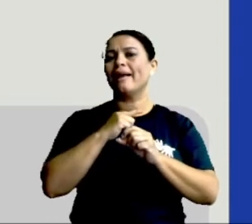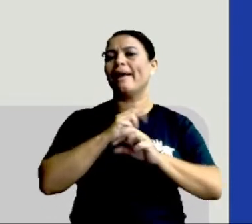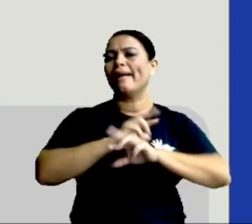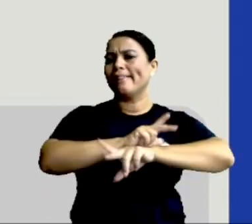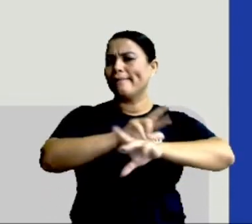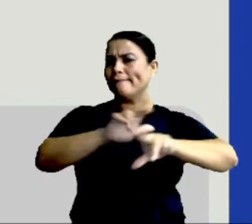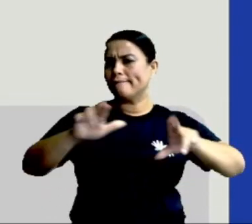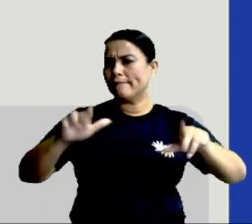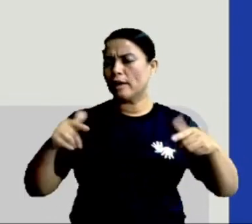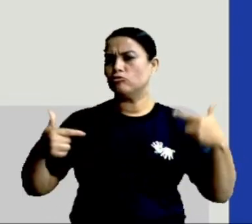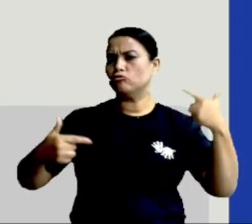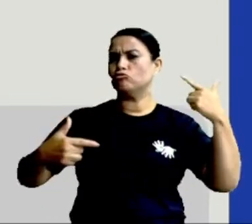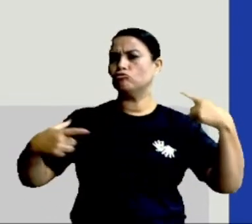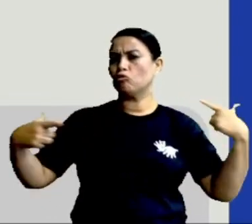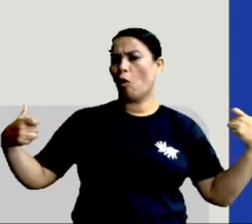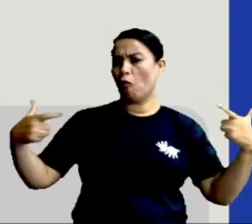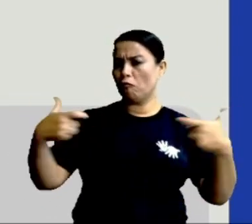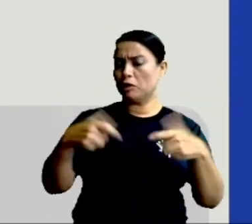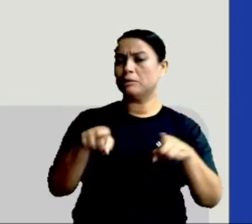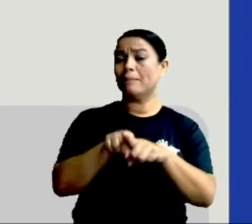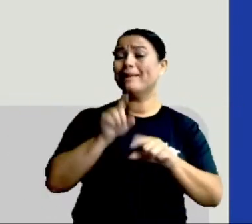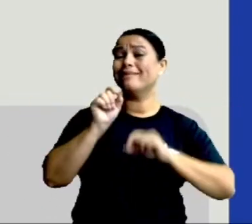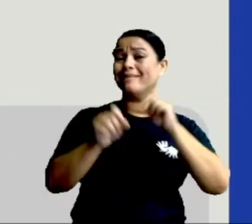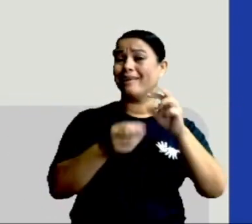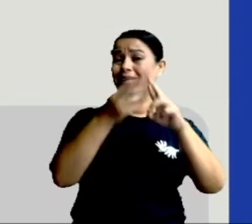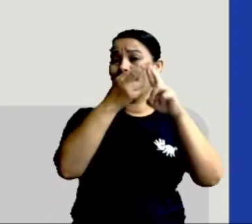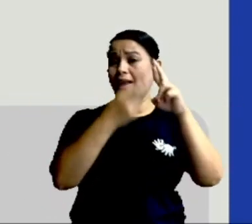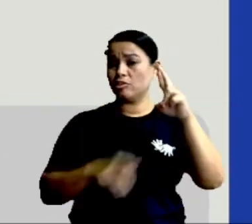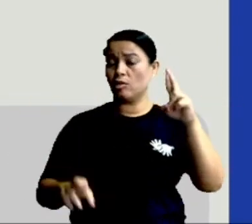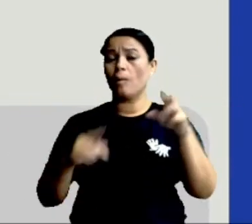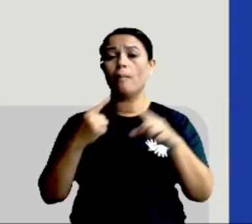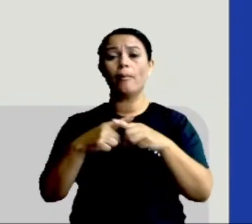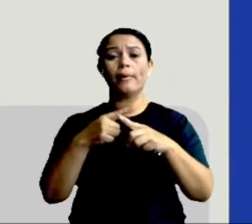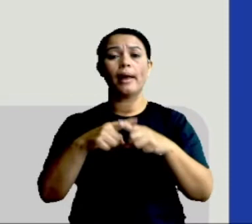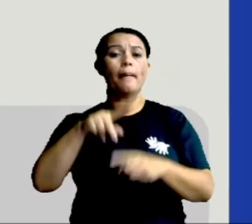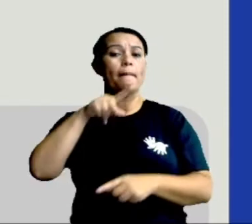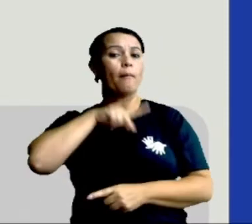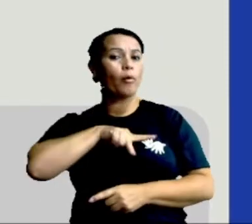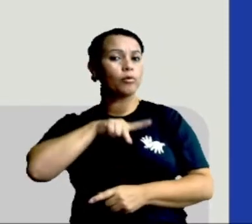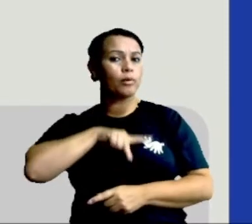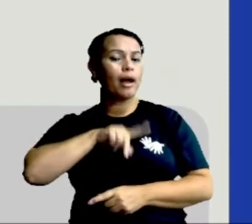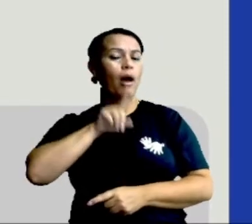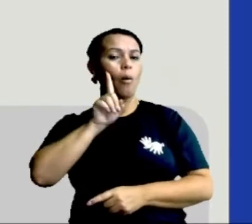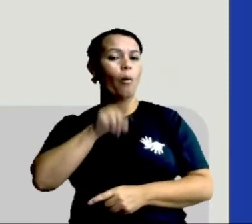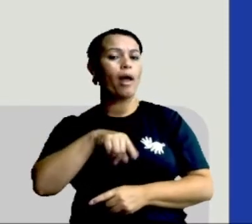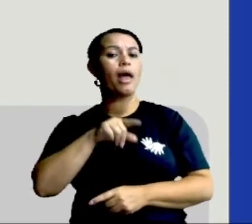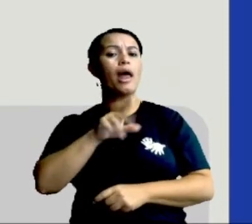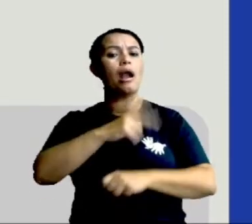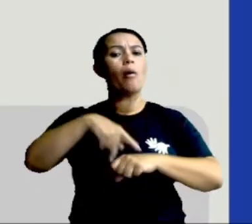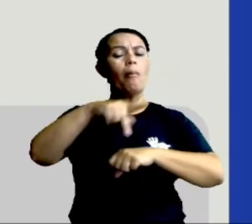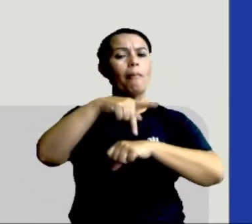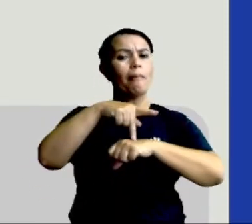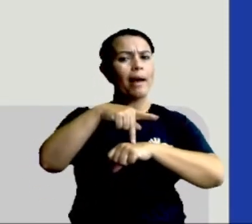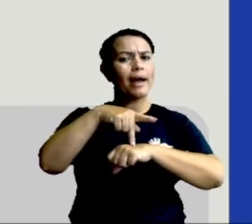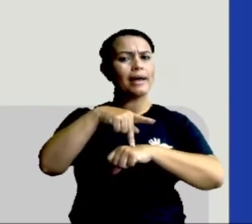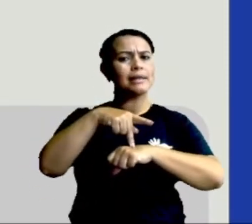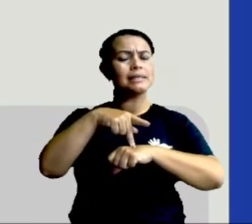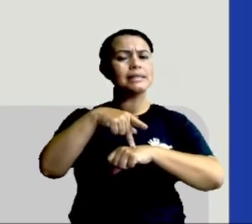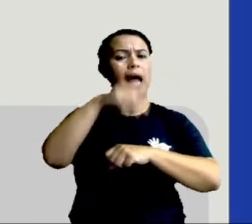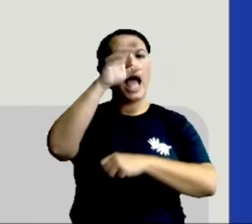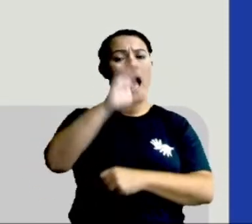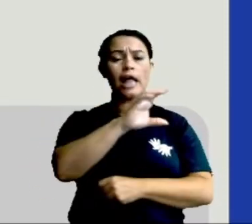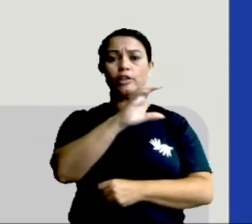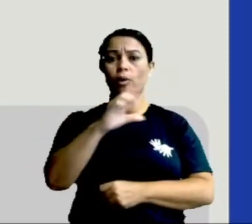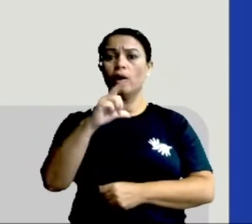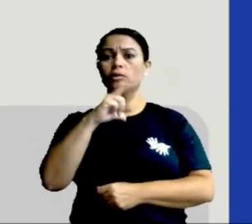ordem religiosa. Por quê? Porque Portugal, ele era um país tipicamente católico, então houve